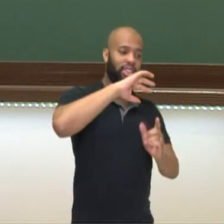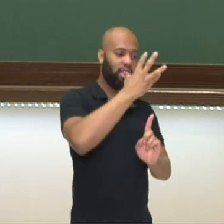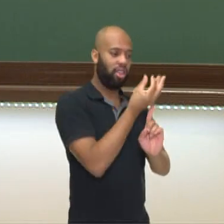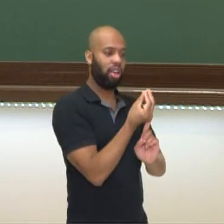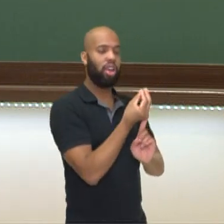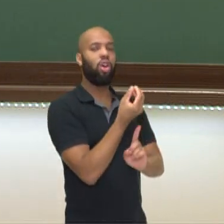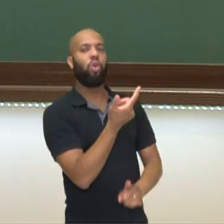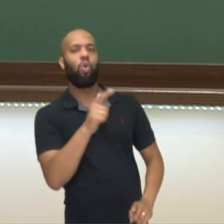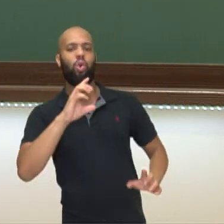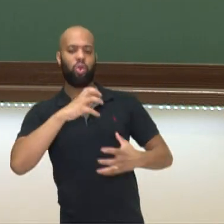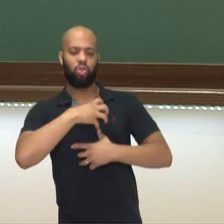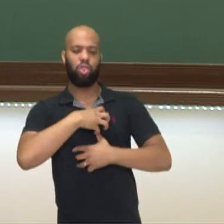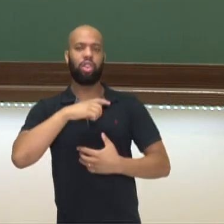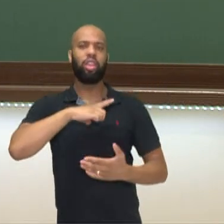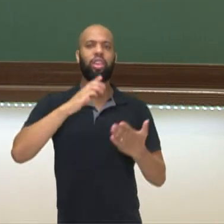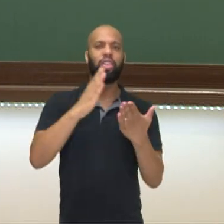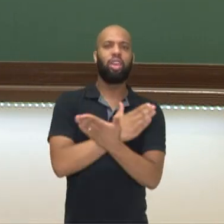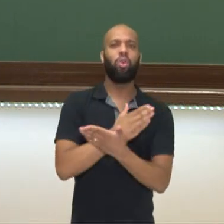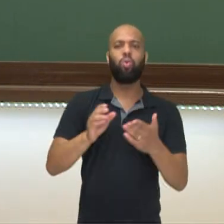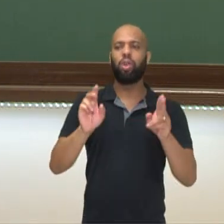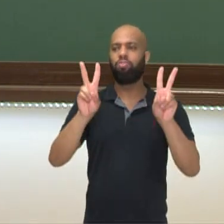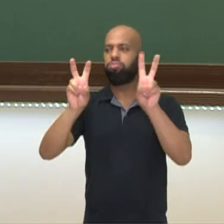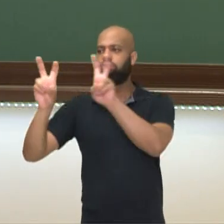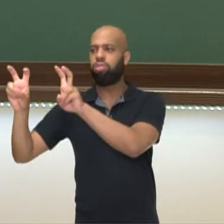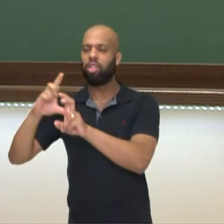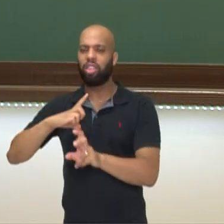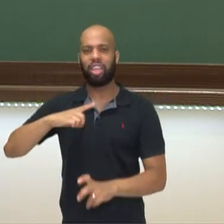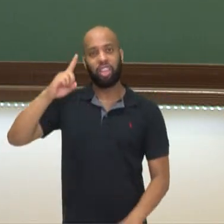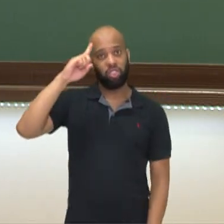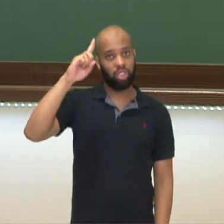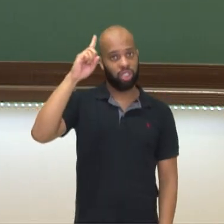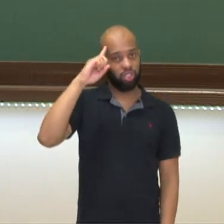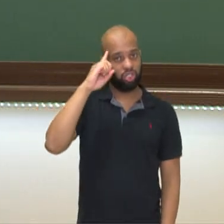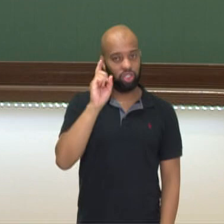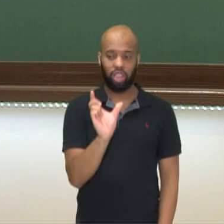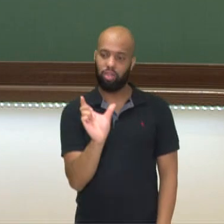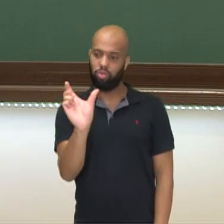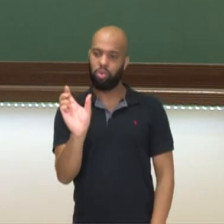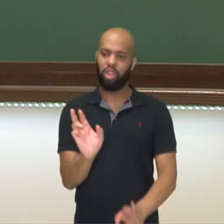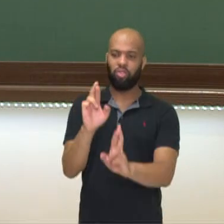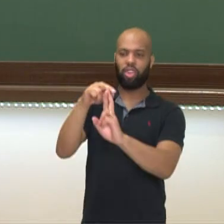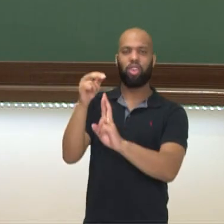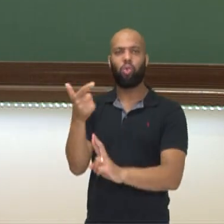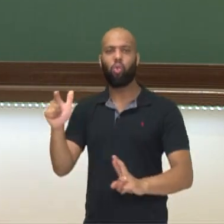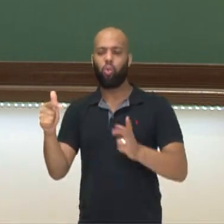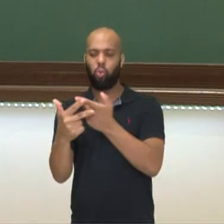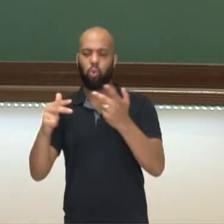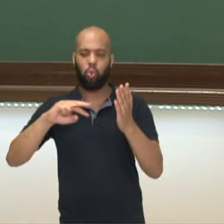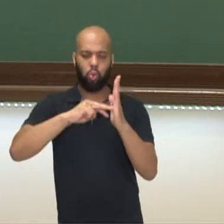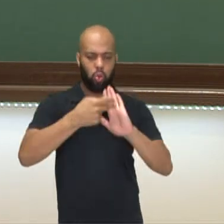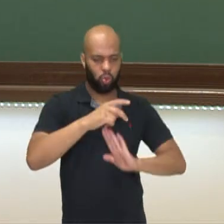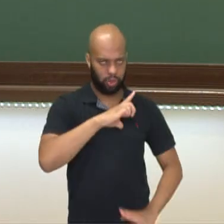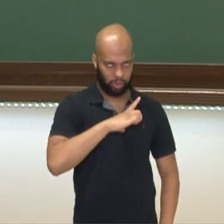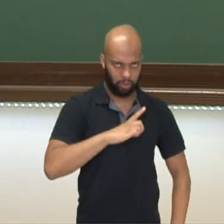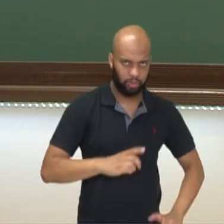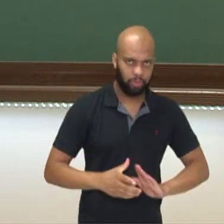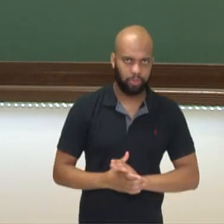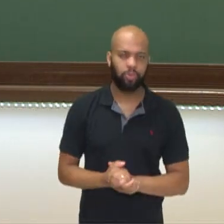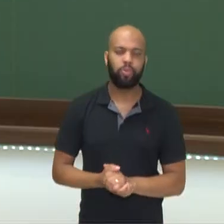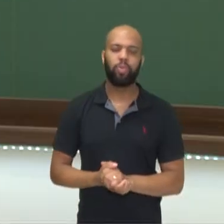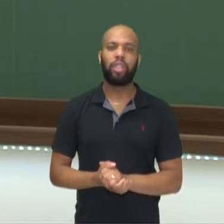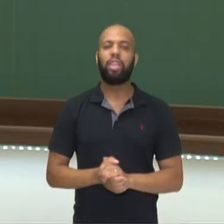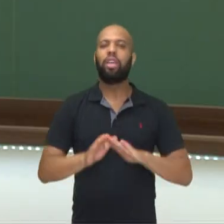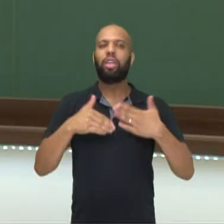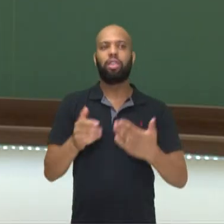um outro modo, alguns termos que no nosso cotidiano remetem a outras coisas, ok? Vamos lá.